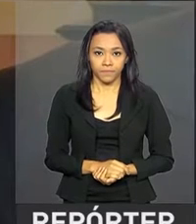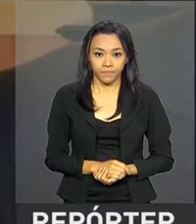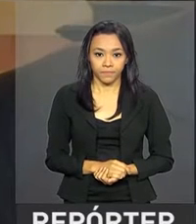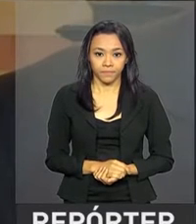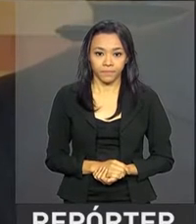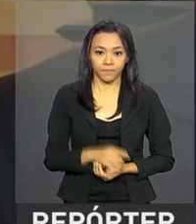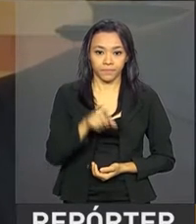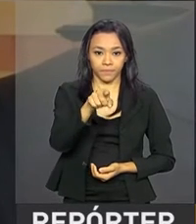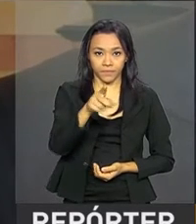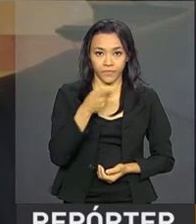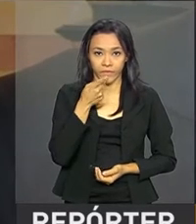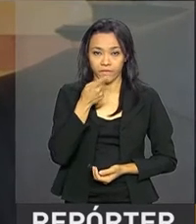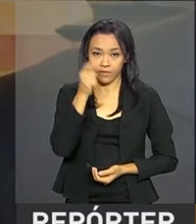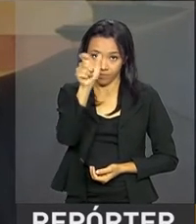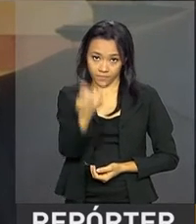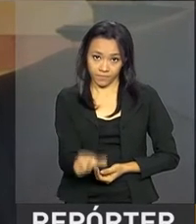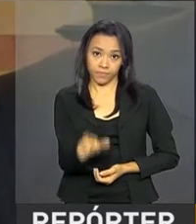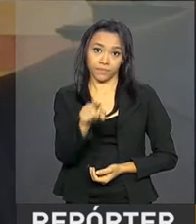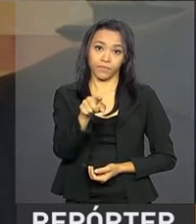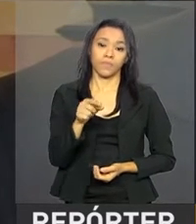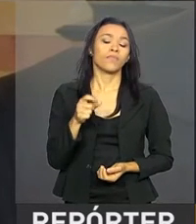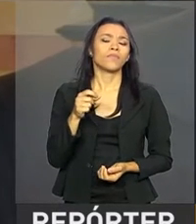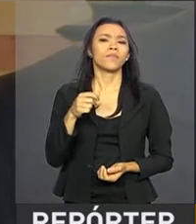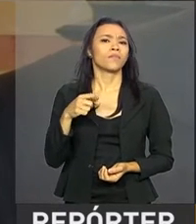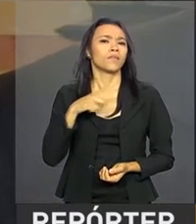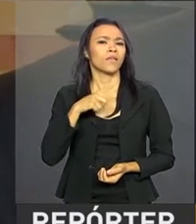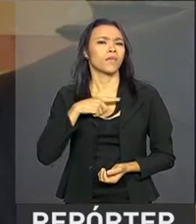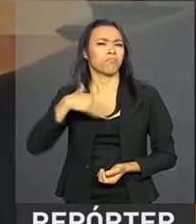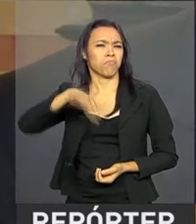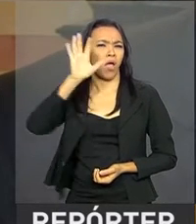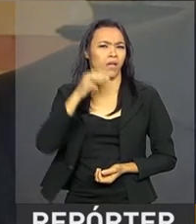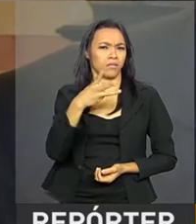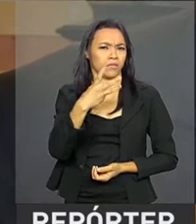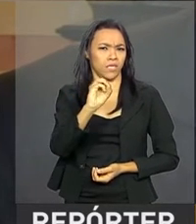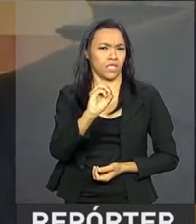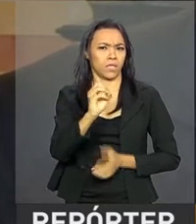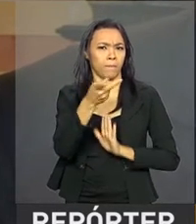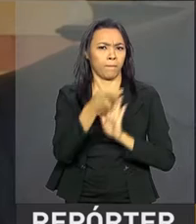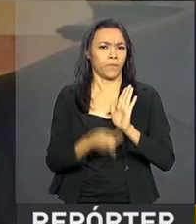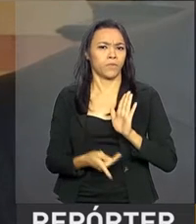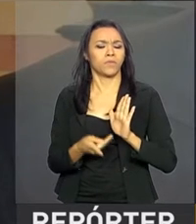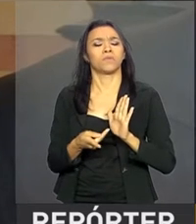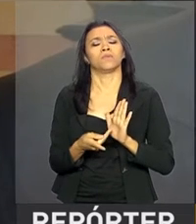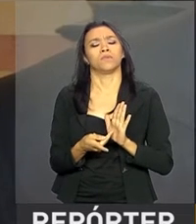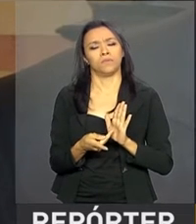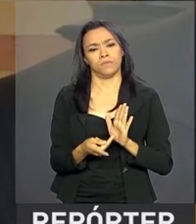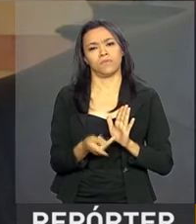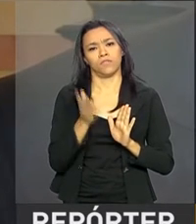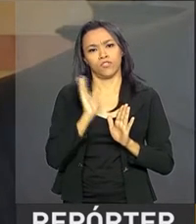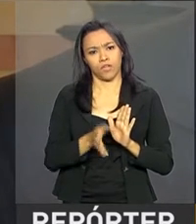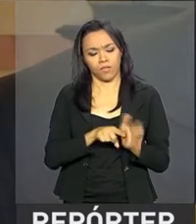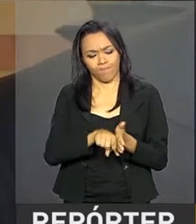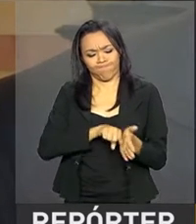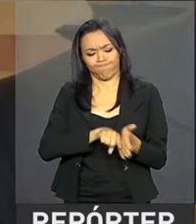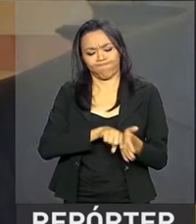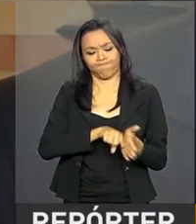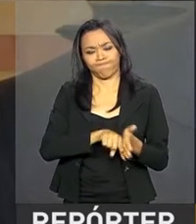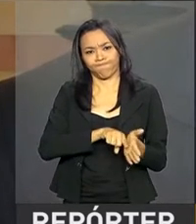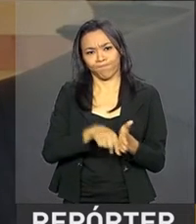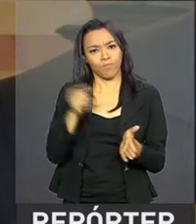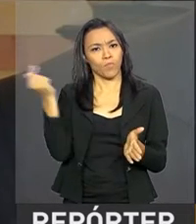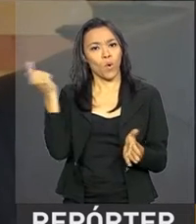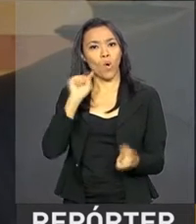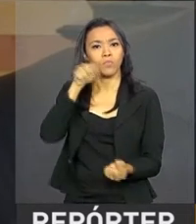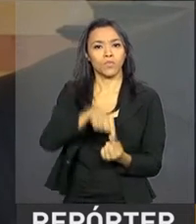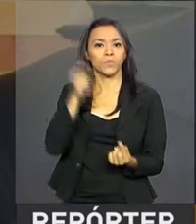como existem hoje mais de 30 projetos é sendo desenvolvidos para obtenção da vacina